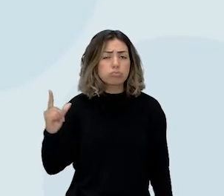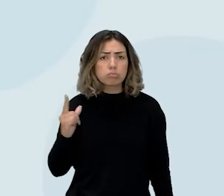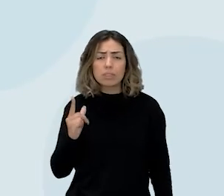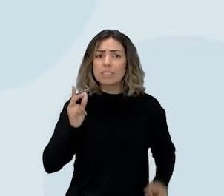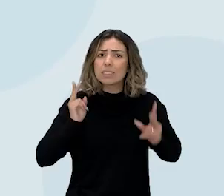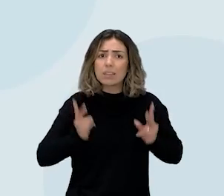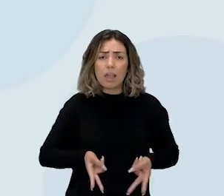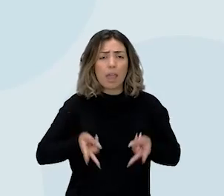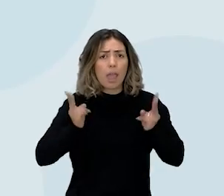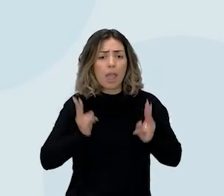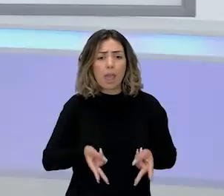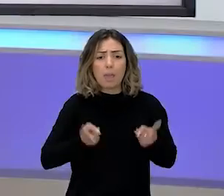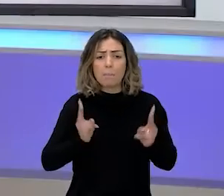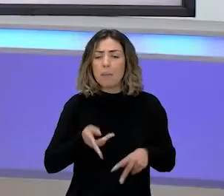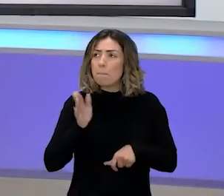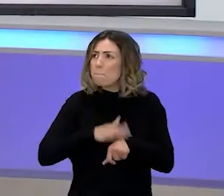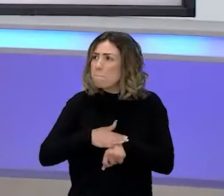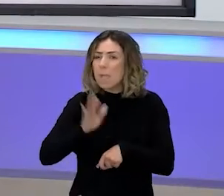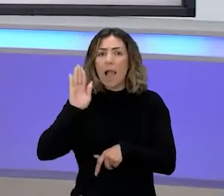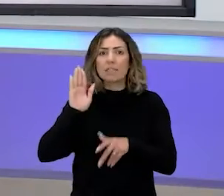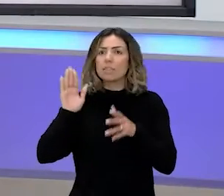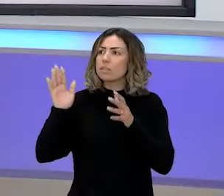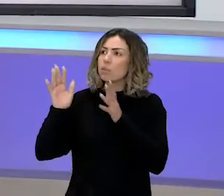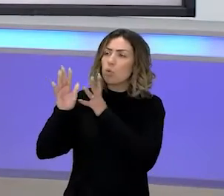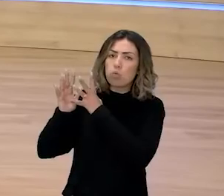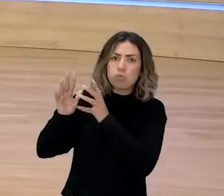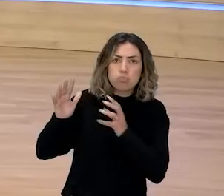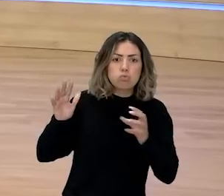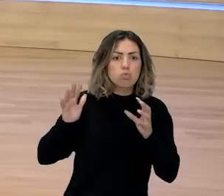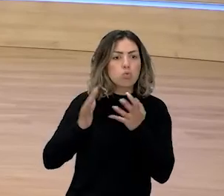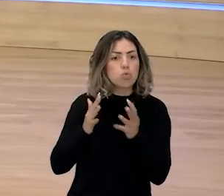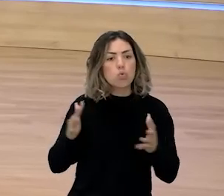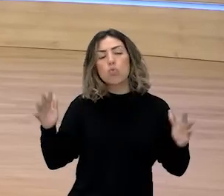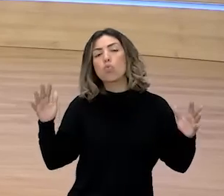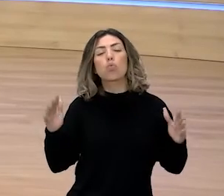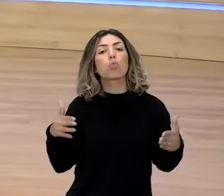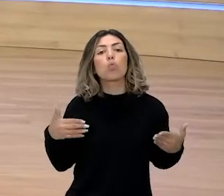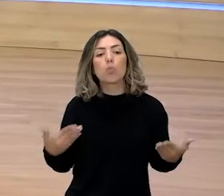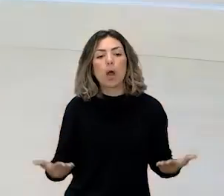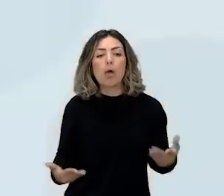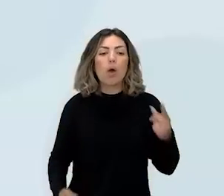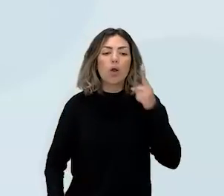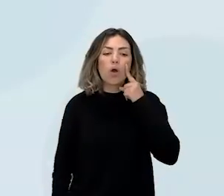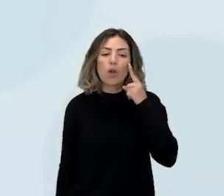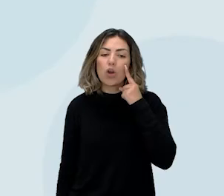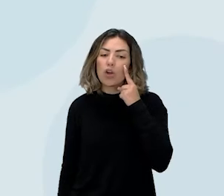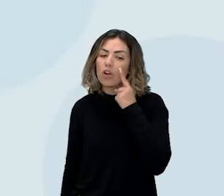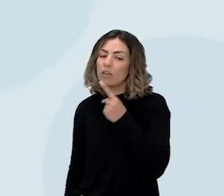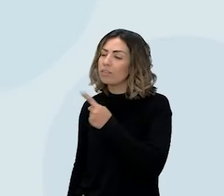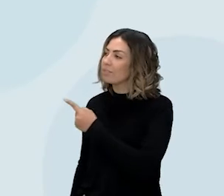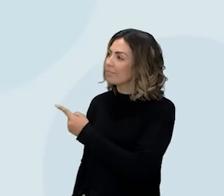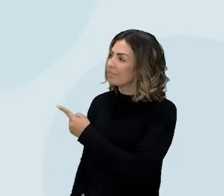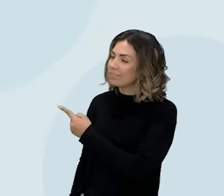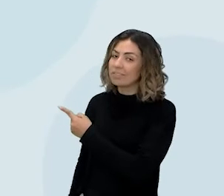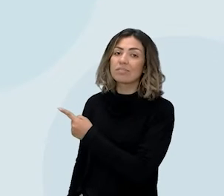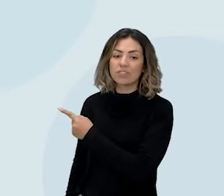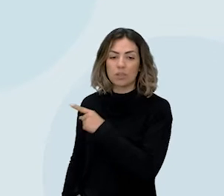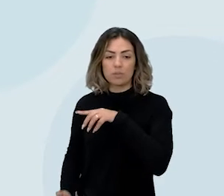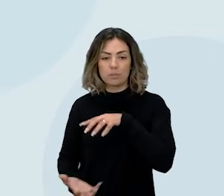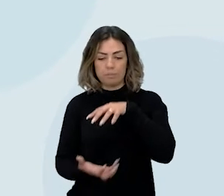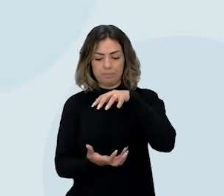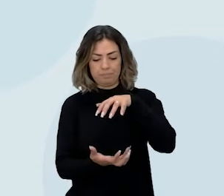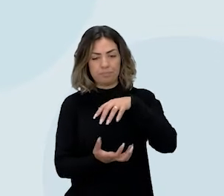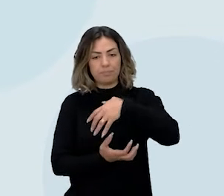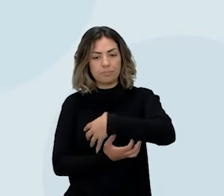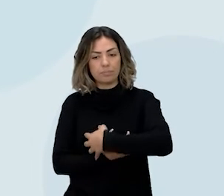é um momento mais iluminado da Terra. E é a região que está entre os trópicos aqui, ó. Essa região tem sempre